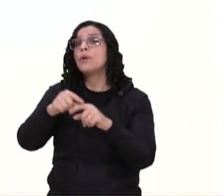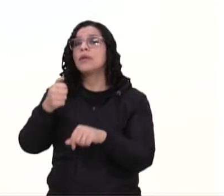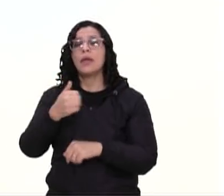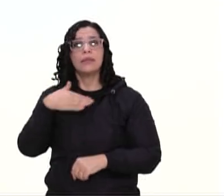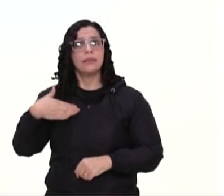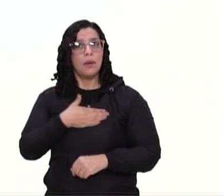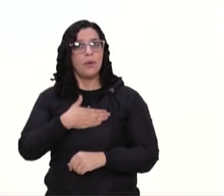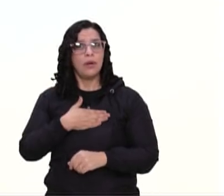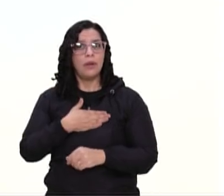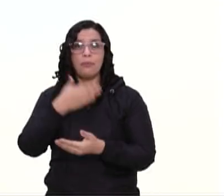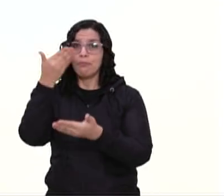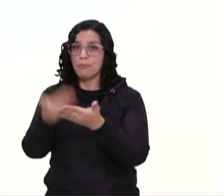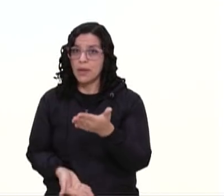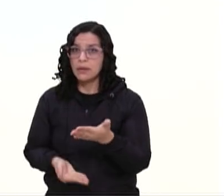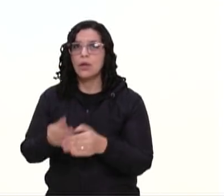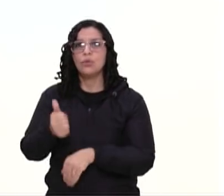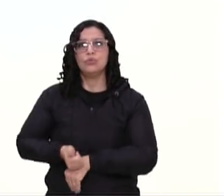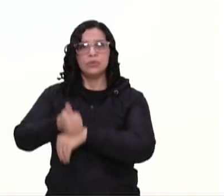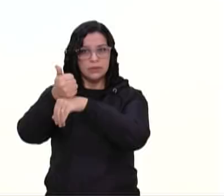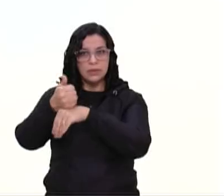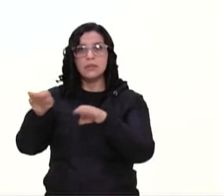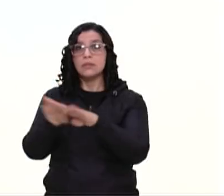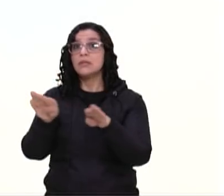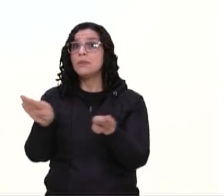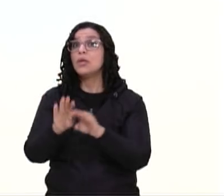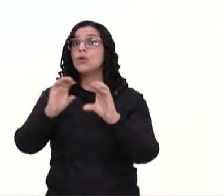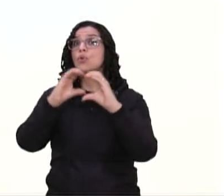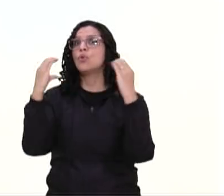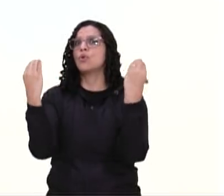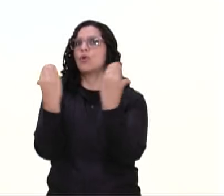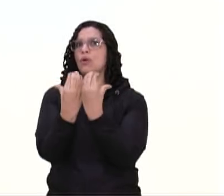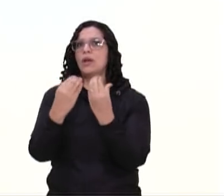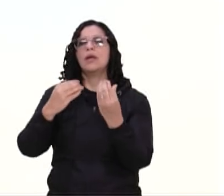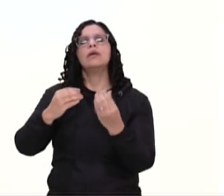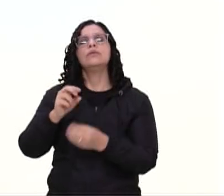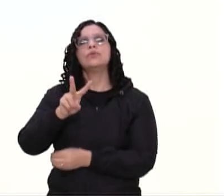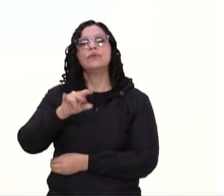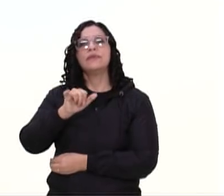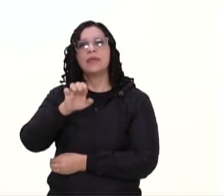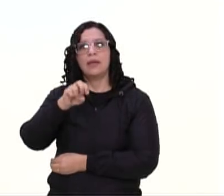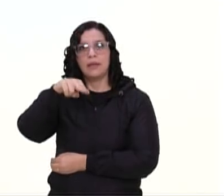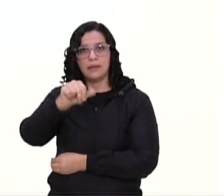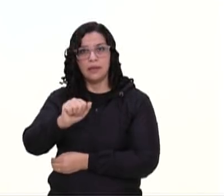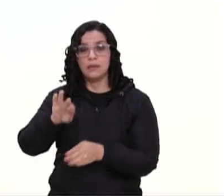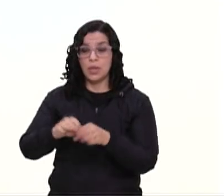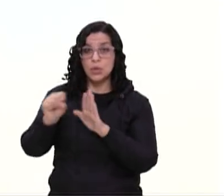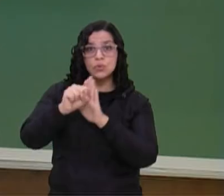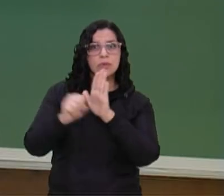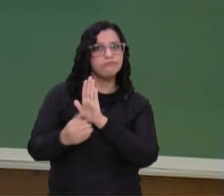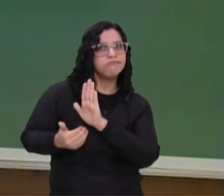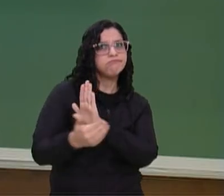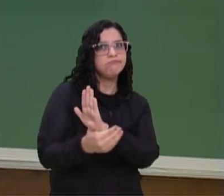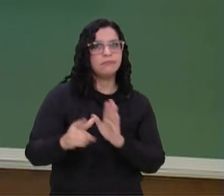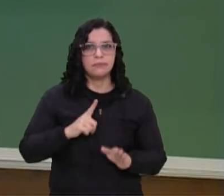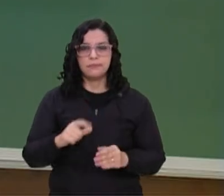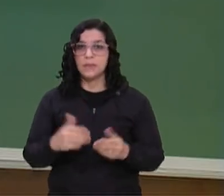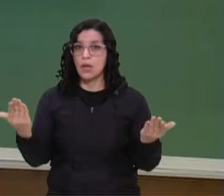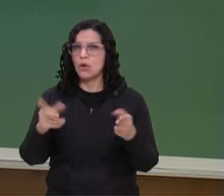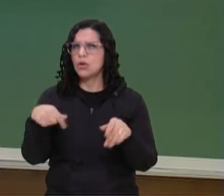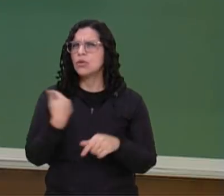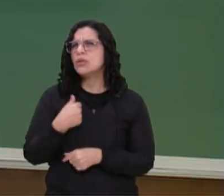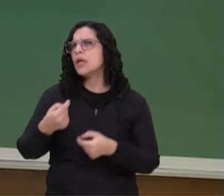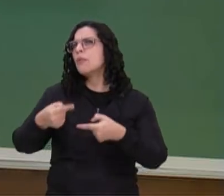e os princípios do Congresso de Viena, importante para todo o século que vai seguir. Qual